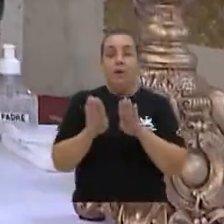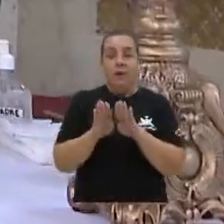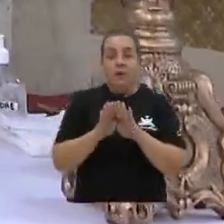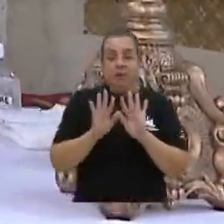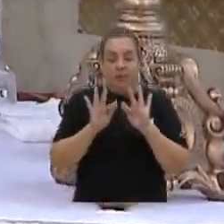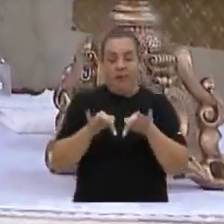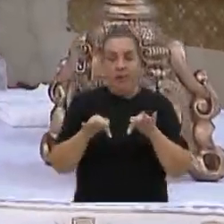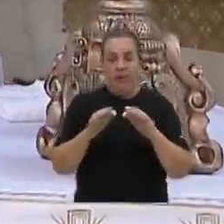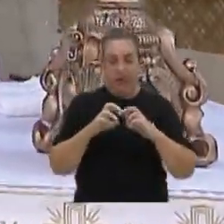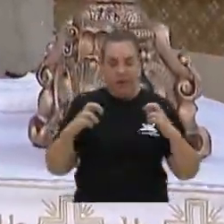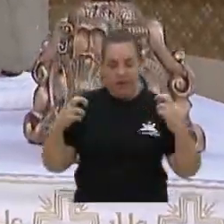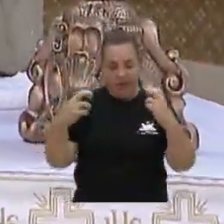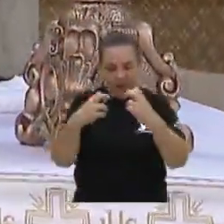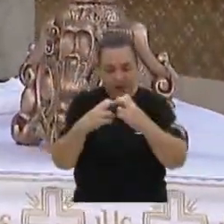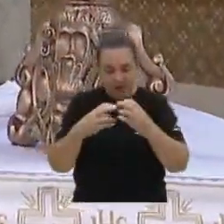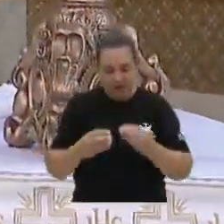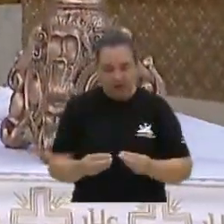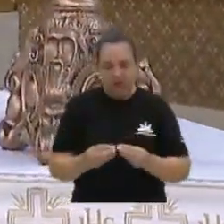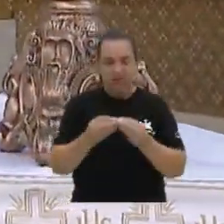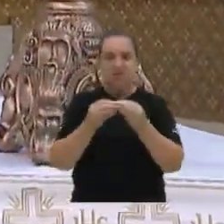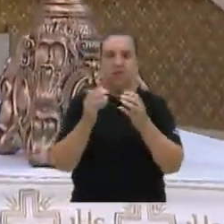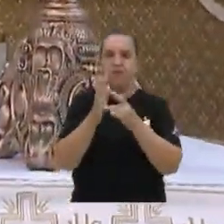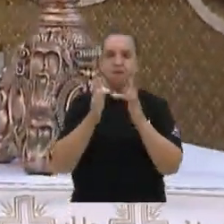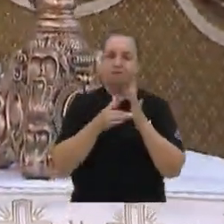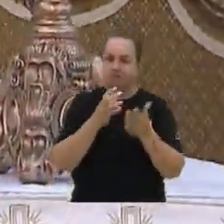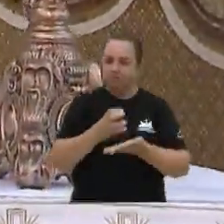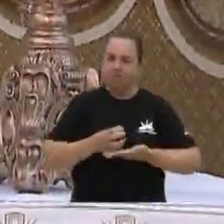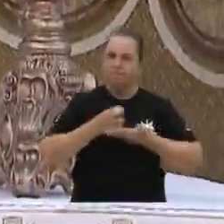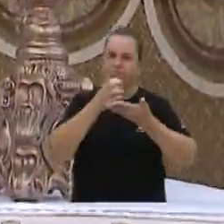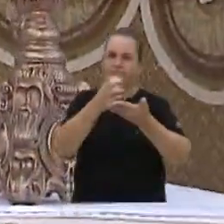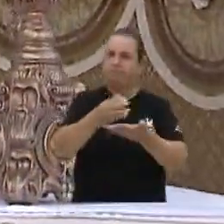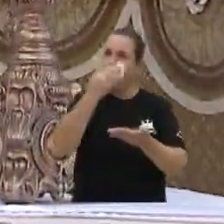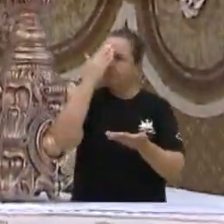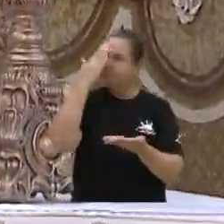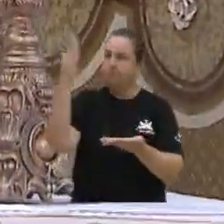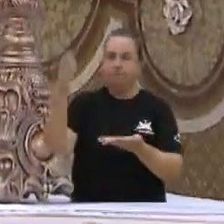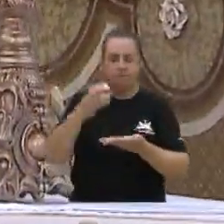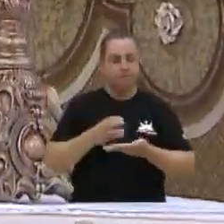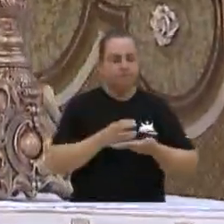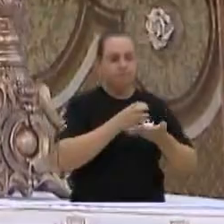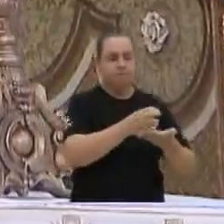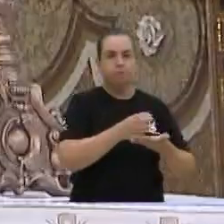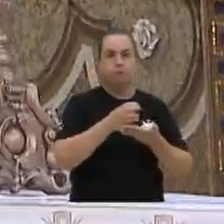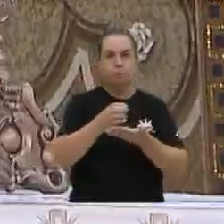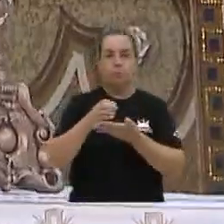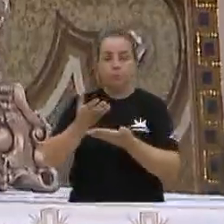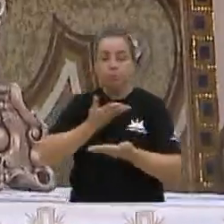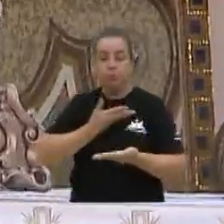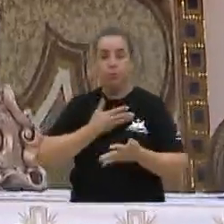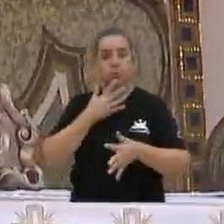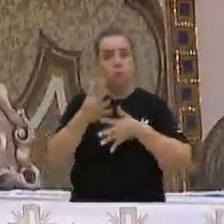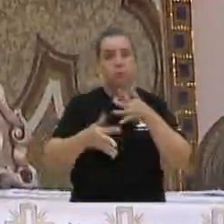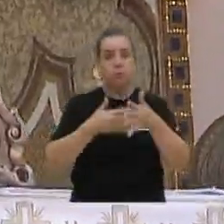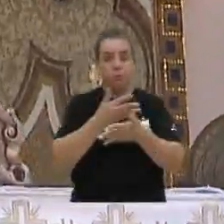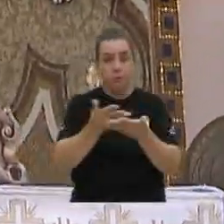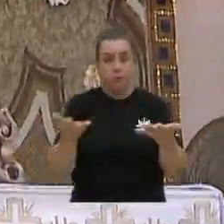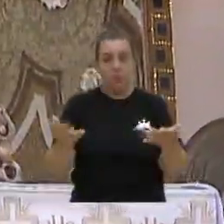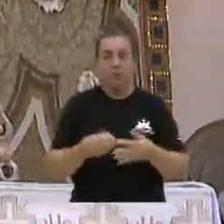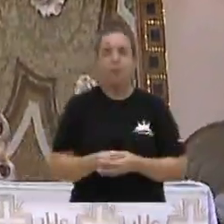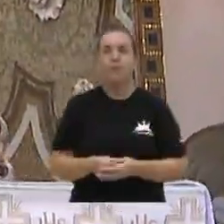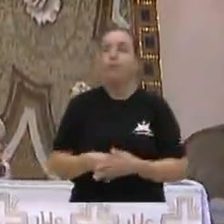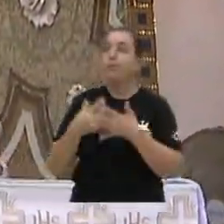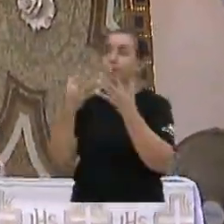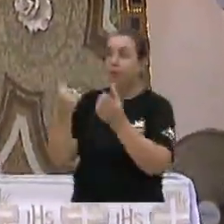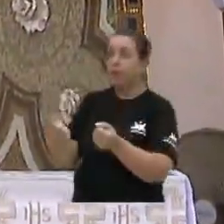Do mesmo modo, ao fim da ceia, ele tomou o cálice em suas mãos, deu graças novamente e o deu a seus discípulos,